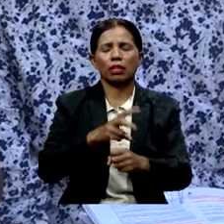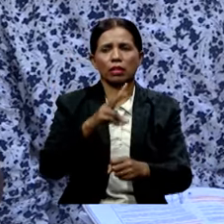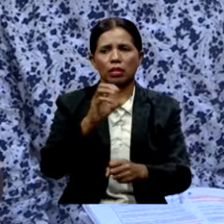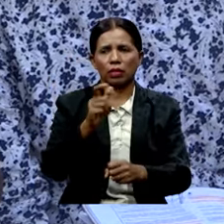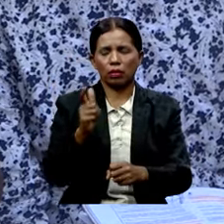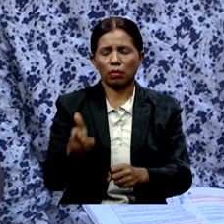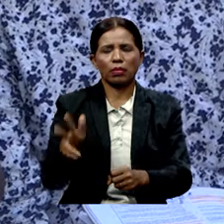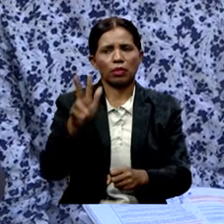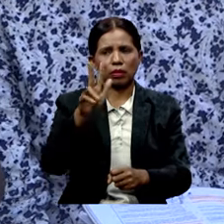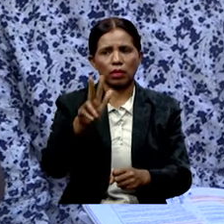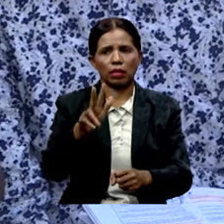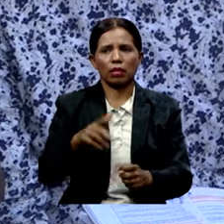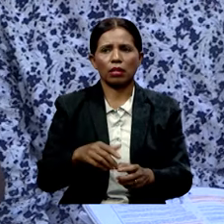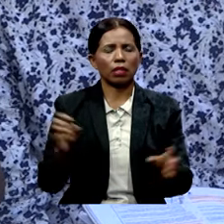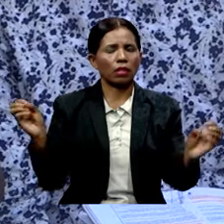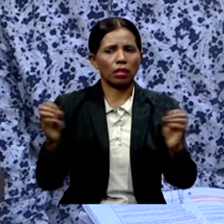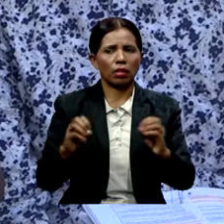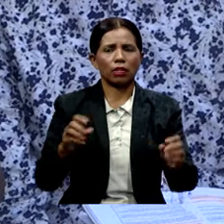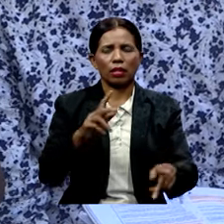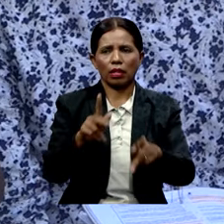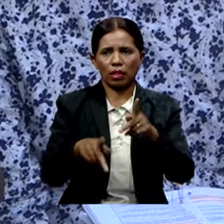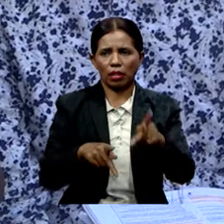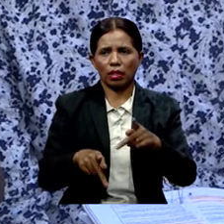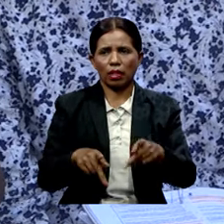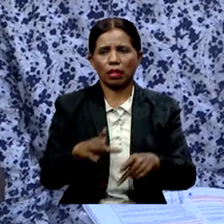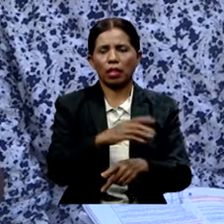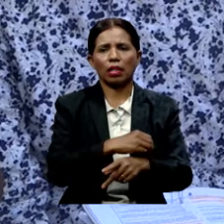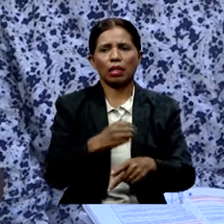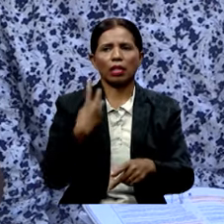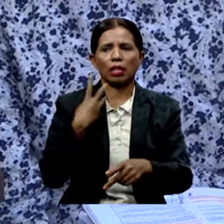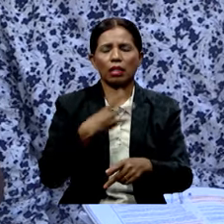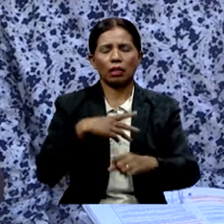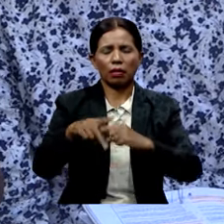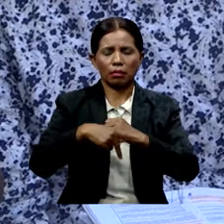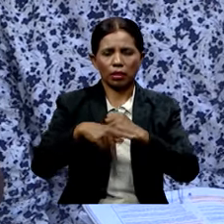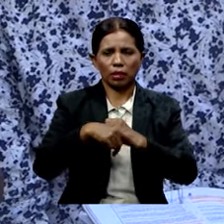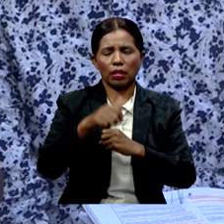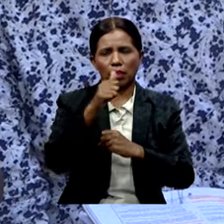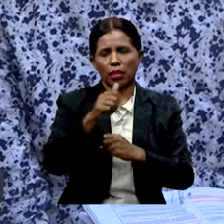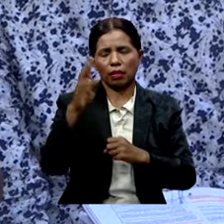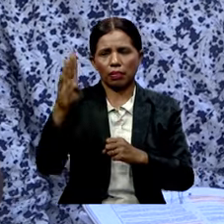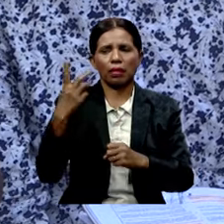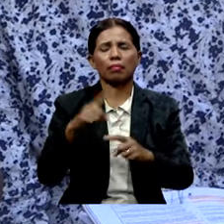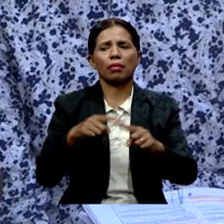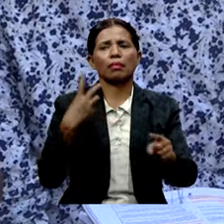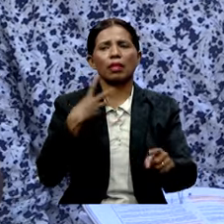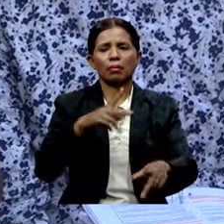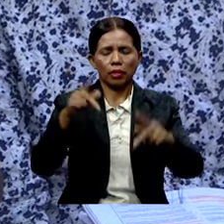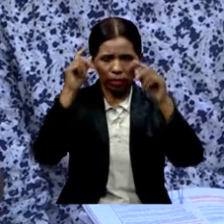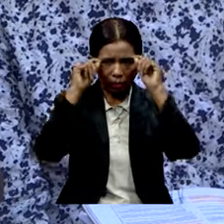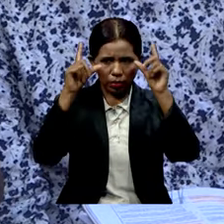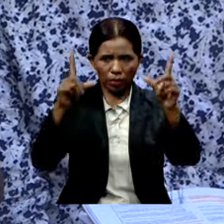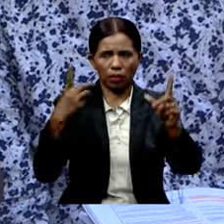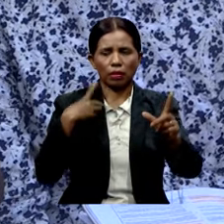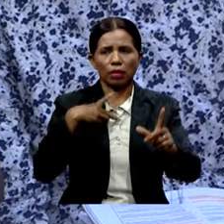ruanolu resintolu laos militante ba ka simpatizante partido AKB nian mai be ami sidaraun timoroan